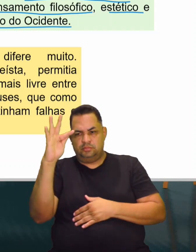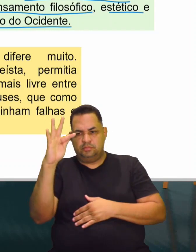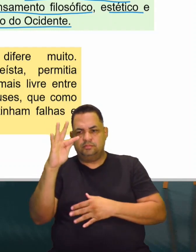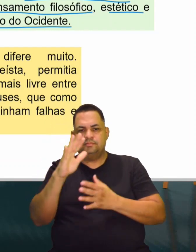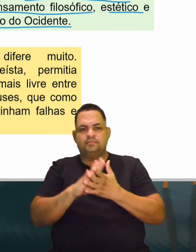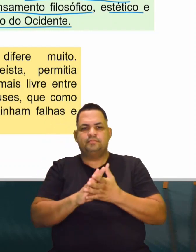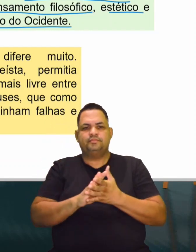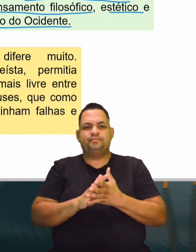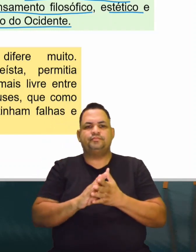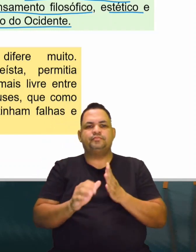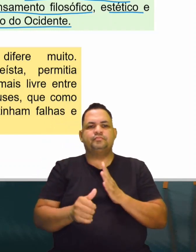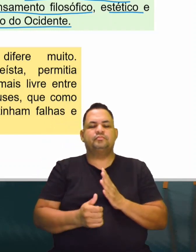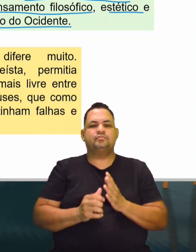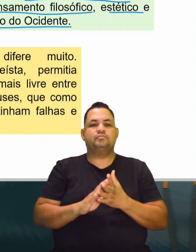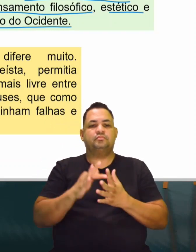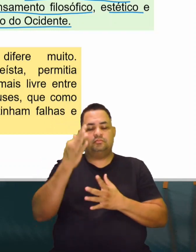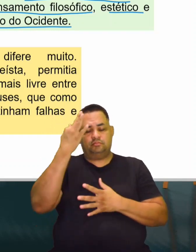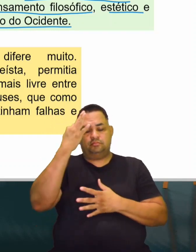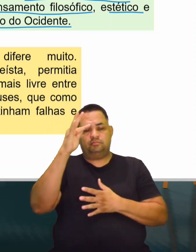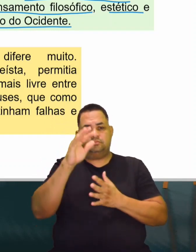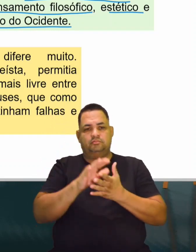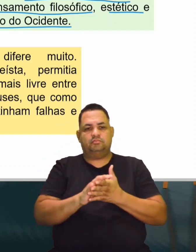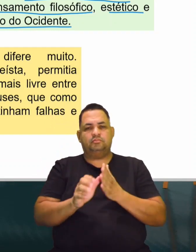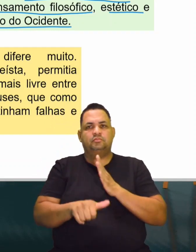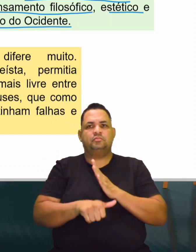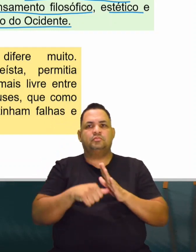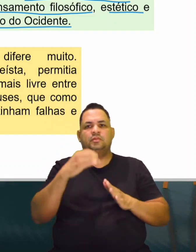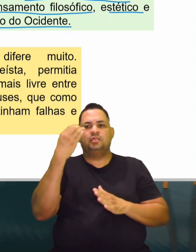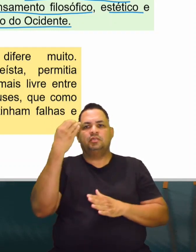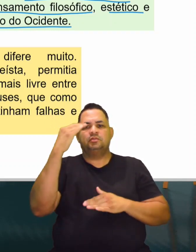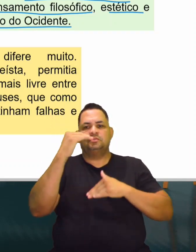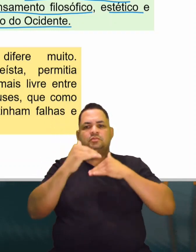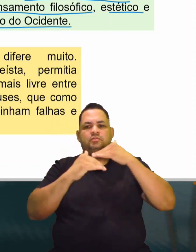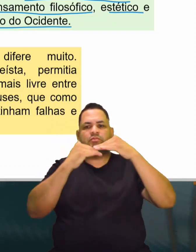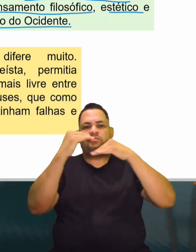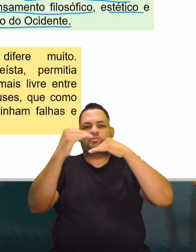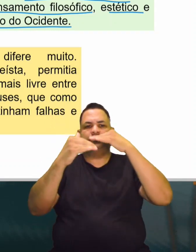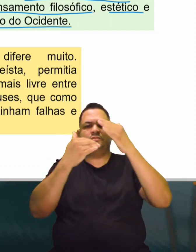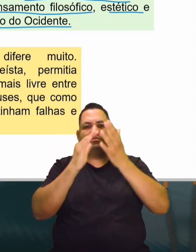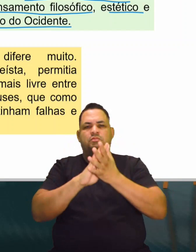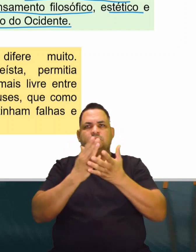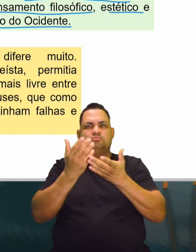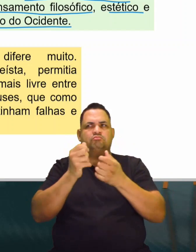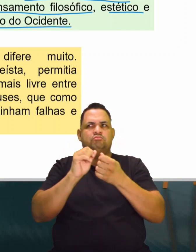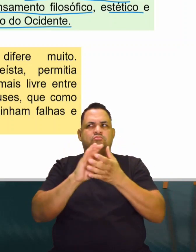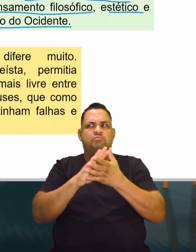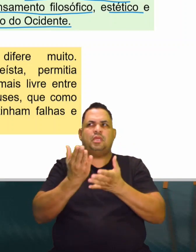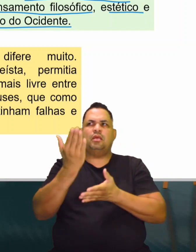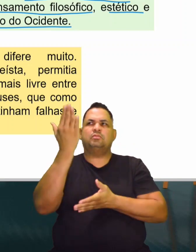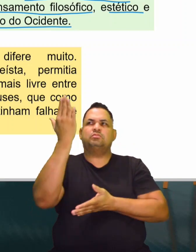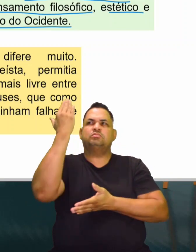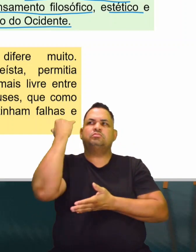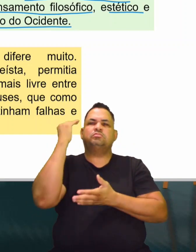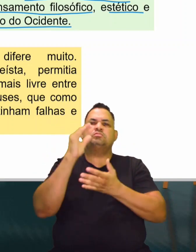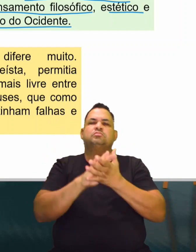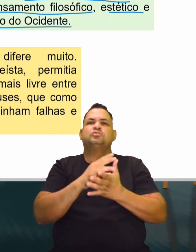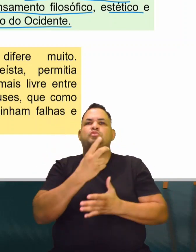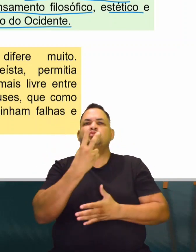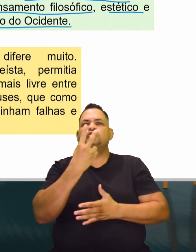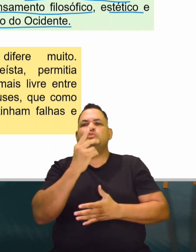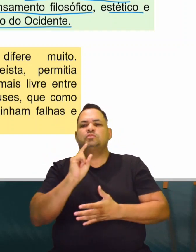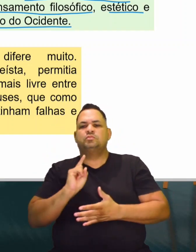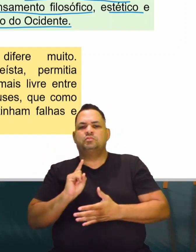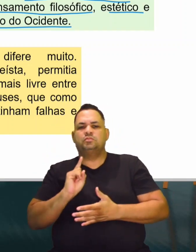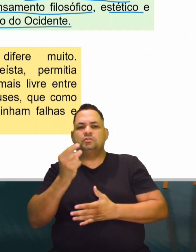das primeiras ciências, né, desenvolvida aí nesse período aí tão distante, há 2.500 anos antes de Cristo. Né, já